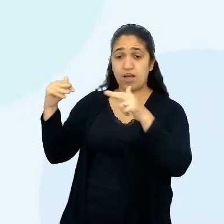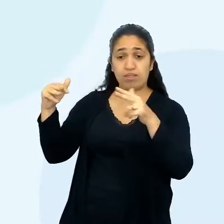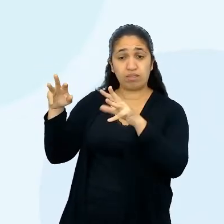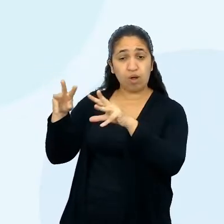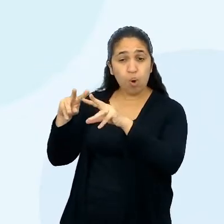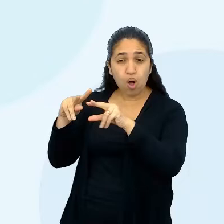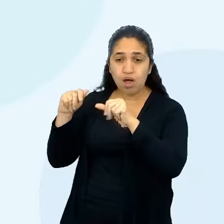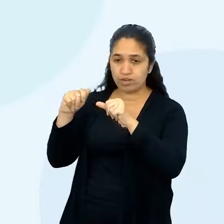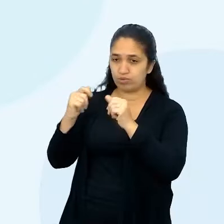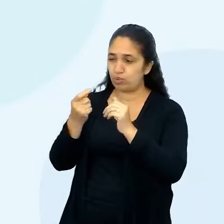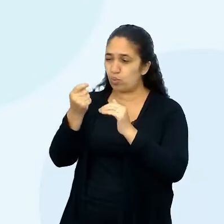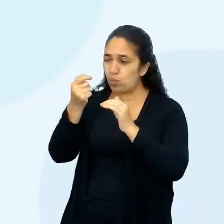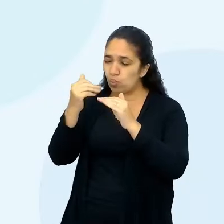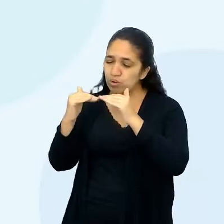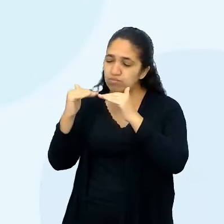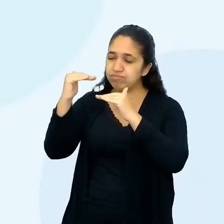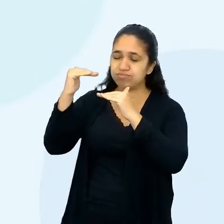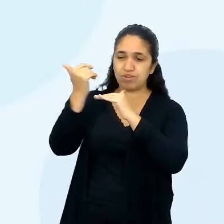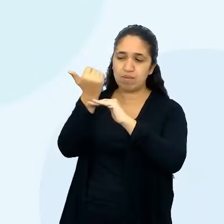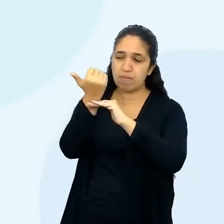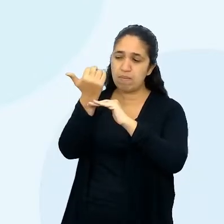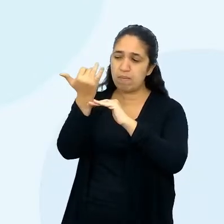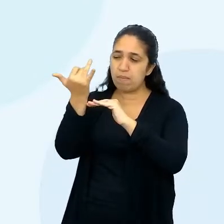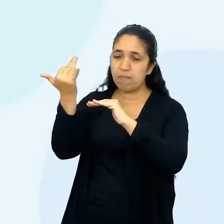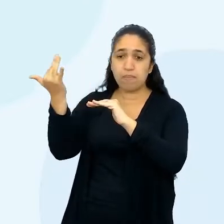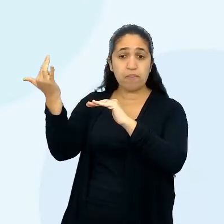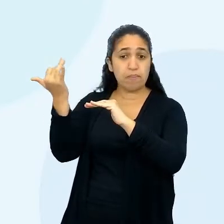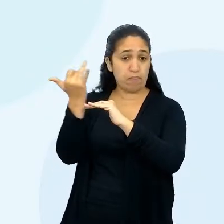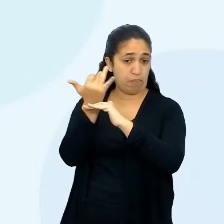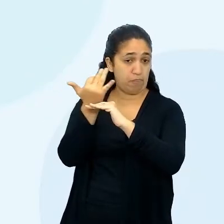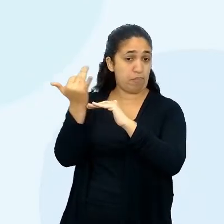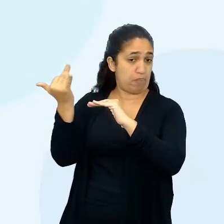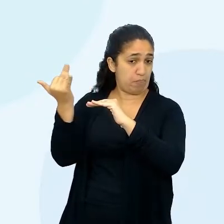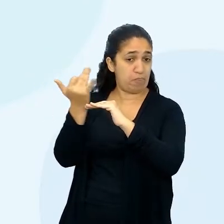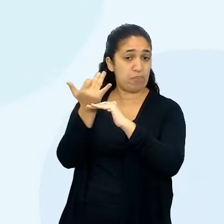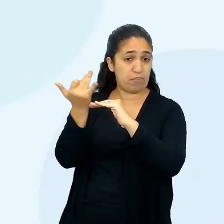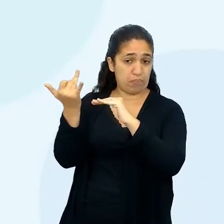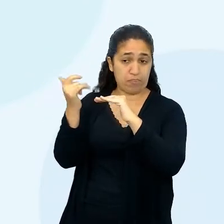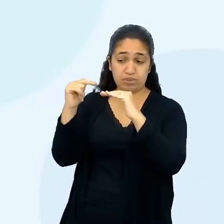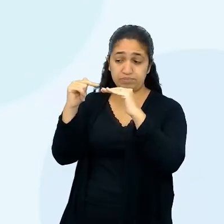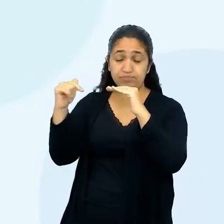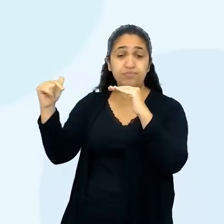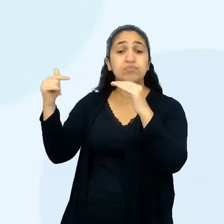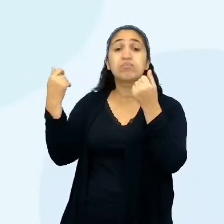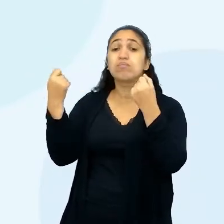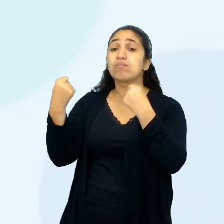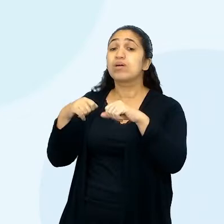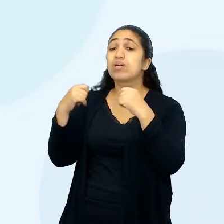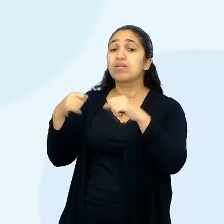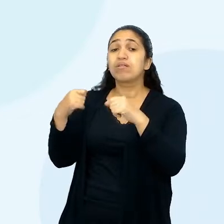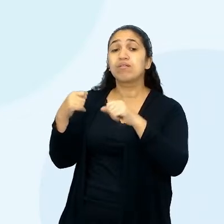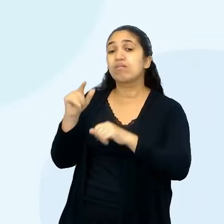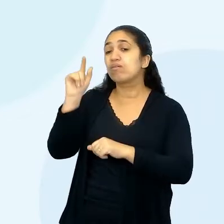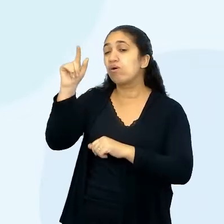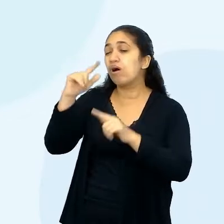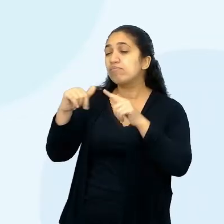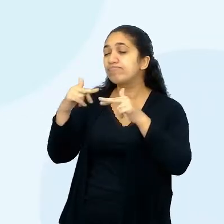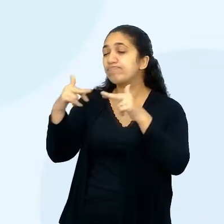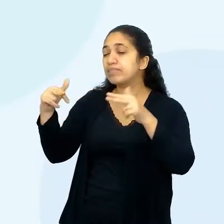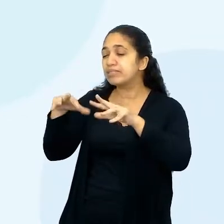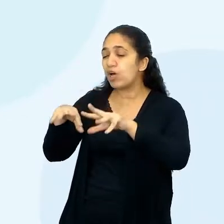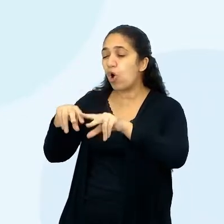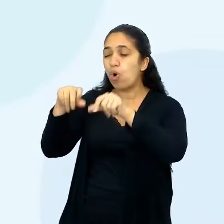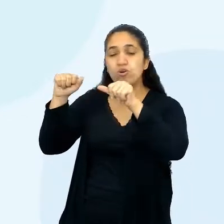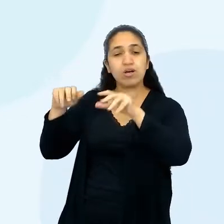na superfície, né, onde está a vegetação, onde está a plantação, né, então a necessidade, né, do material